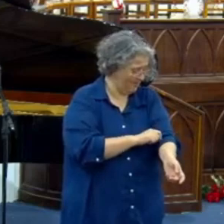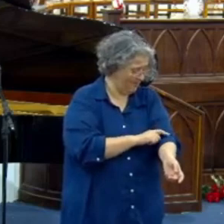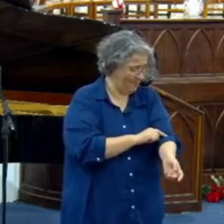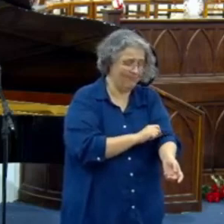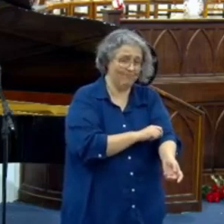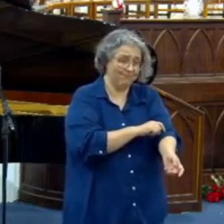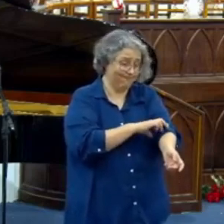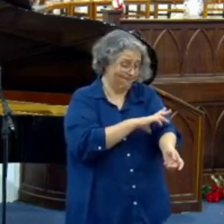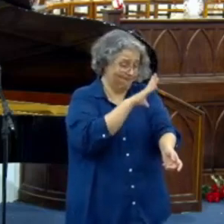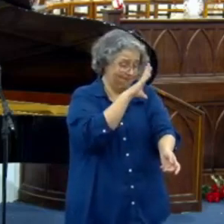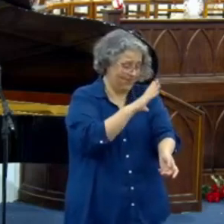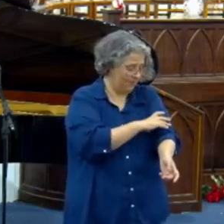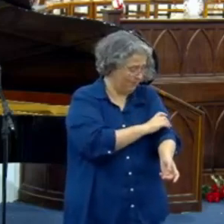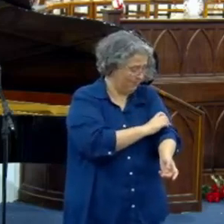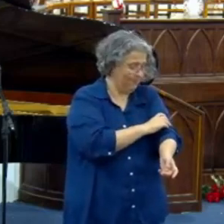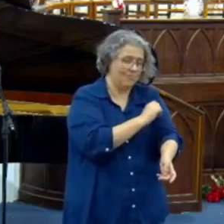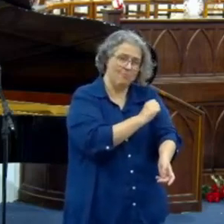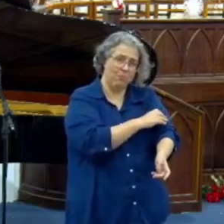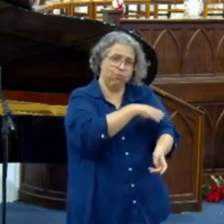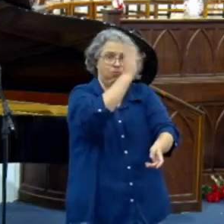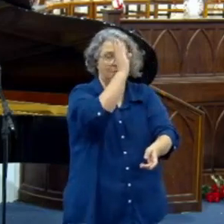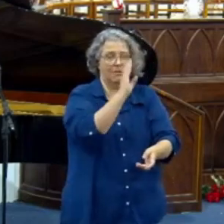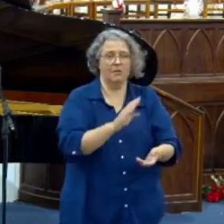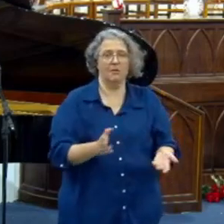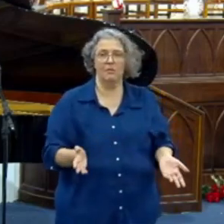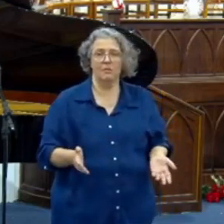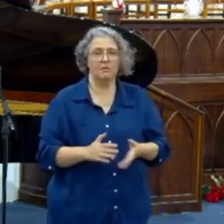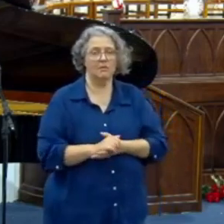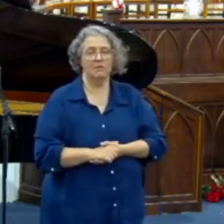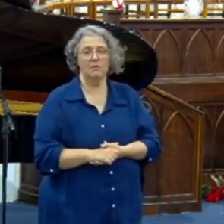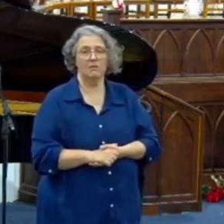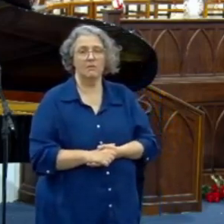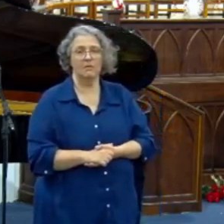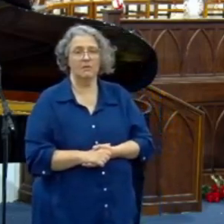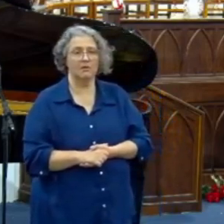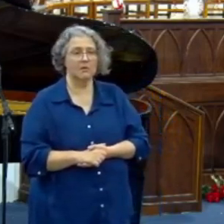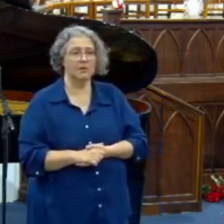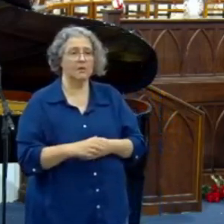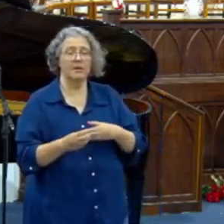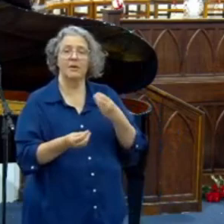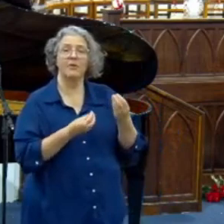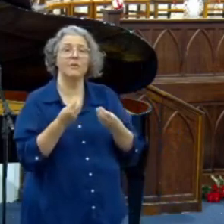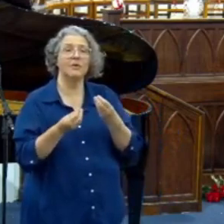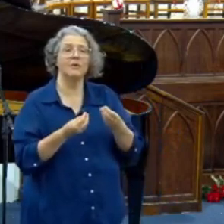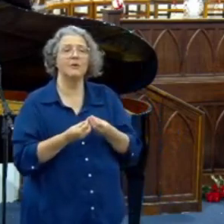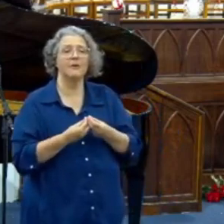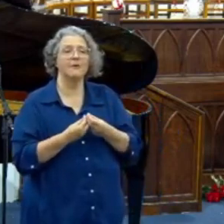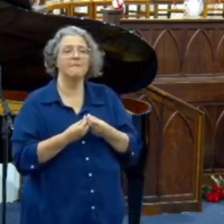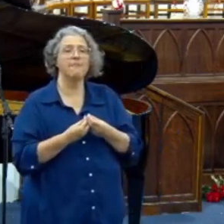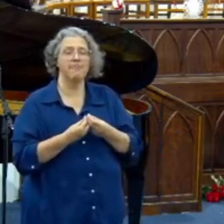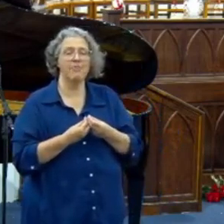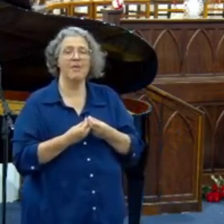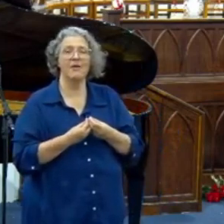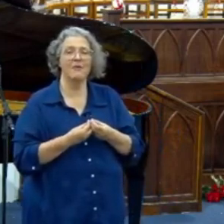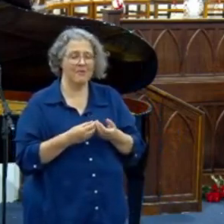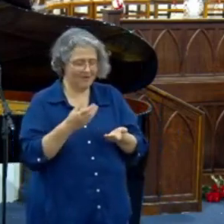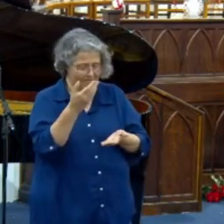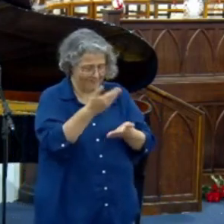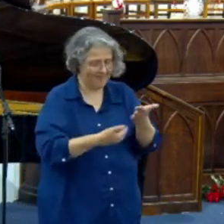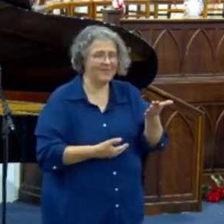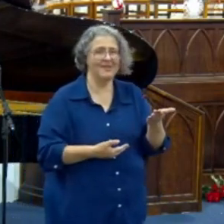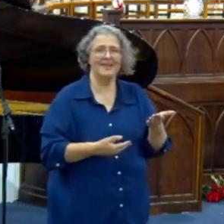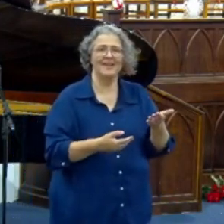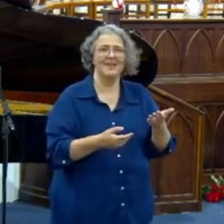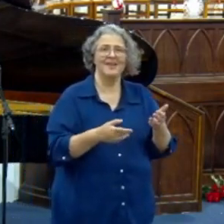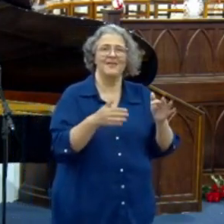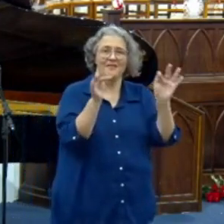pensava. Eu olho para isso aqui e penso: meu Deus, como tem uma receita boa de felicidade. É o